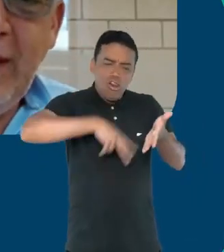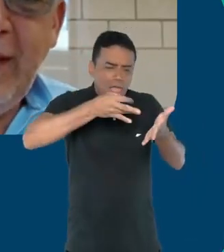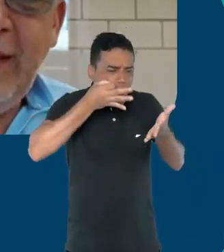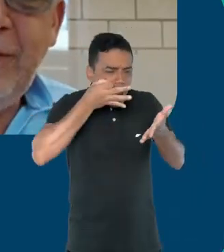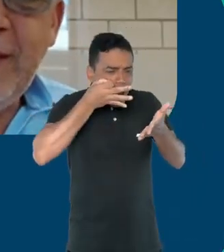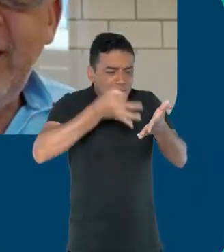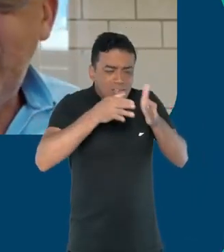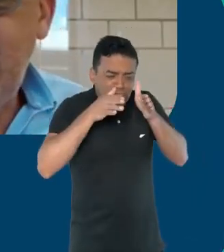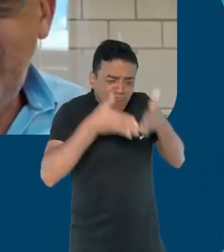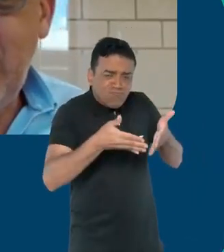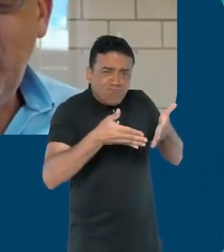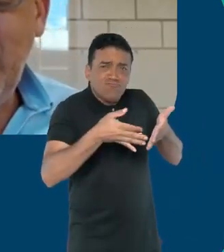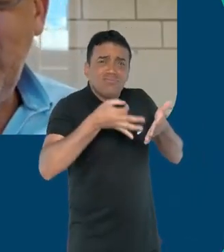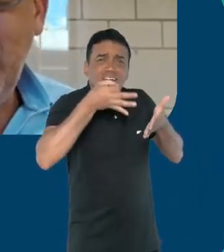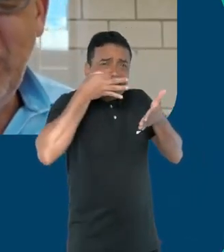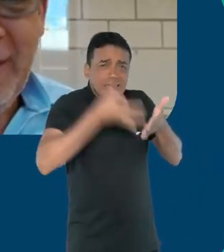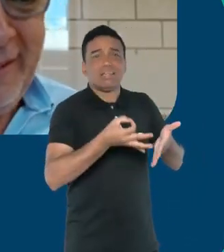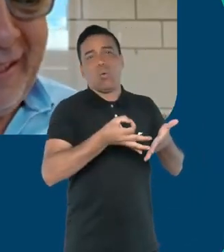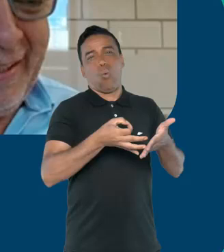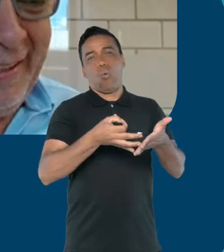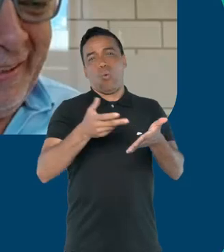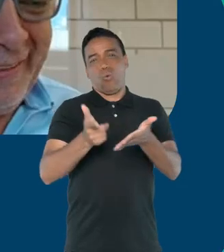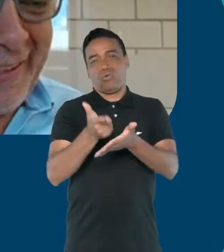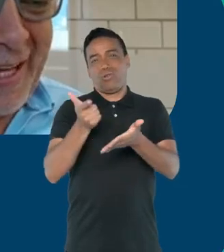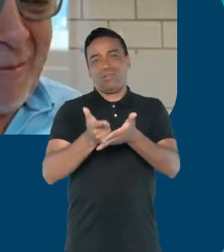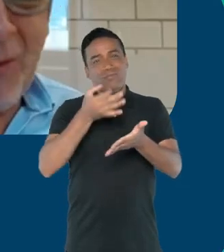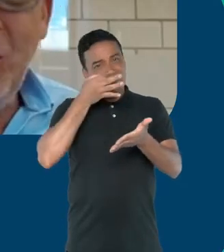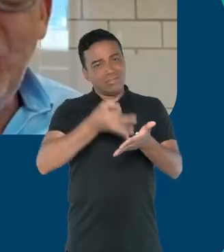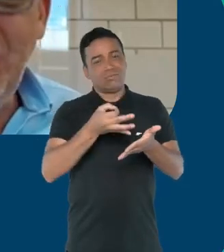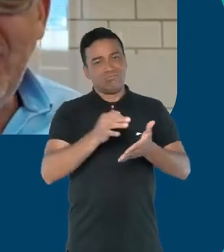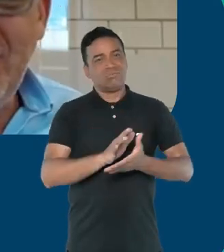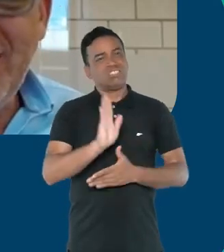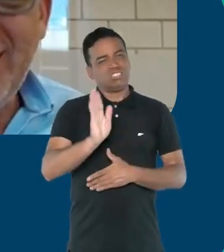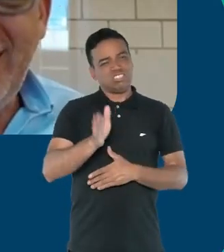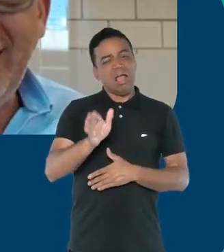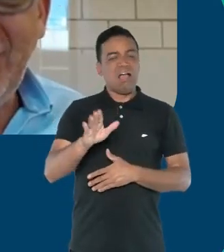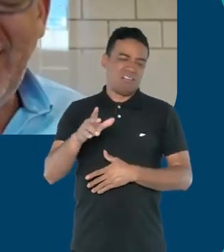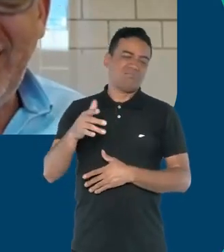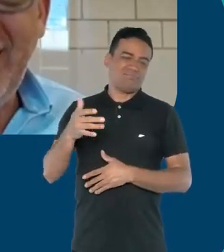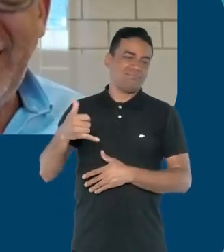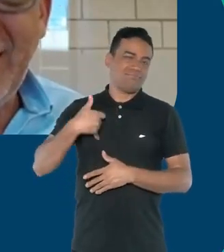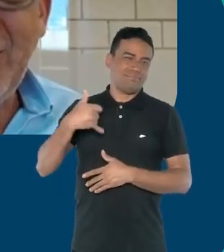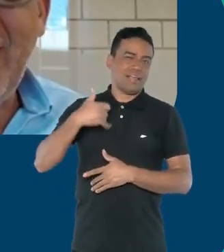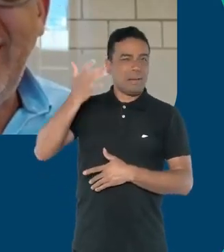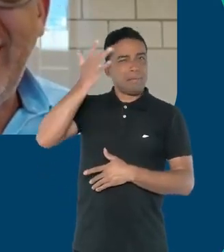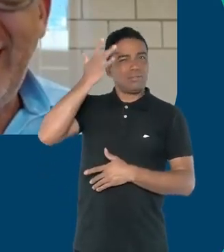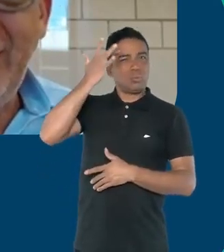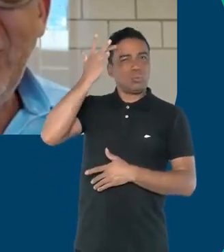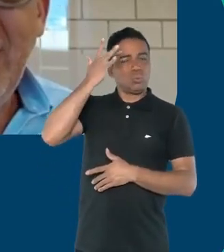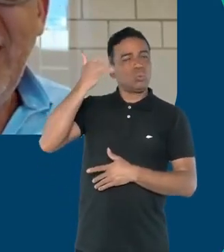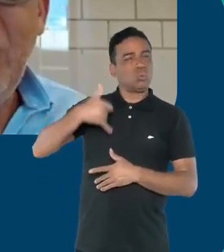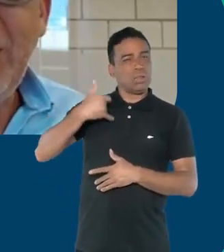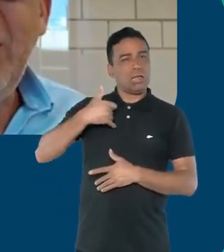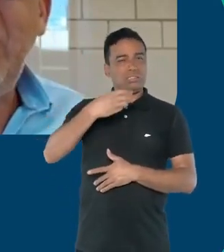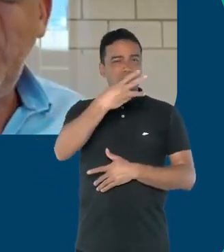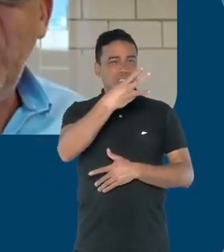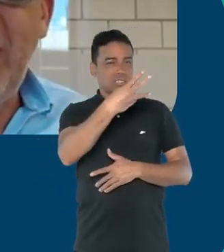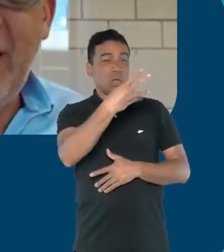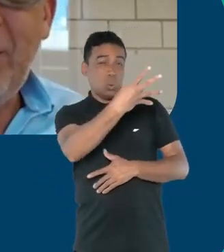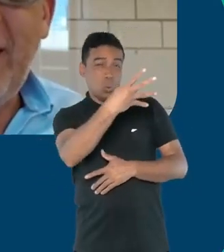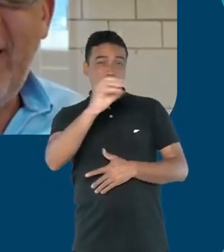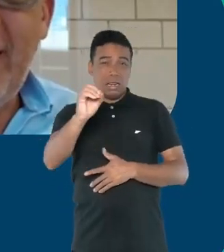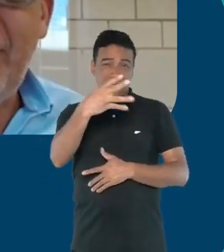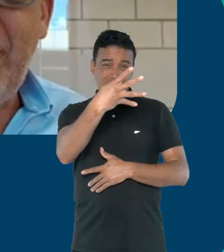fui fazer já um tanto, né, já era maduro, digamos assim, já tinha quase 40 anos, eu prestei